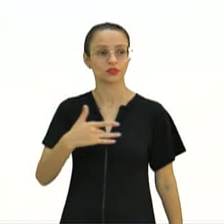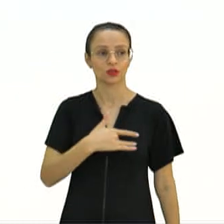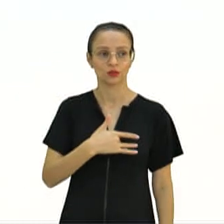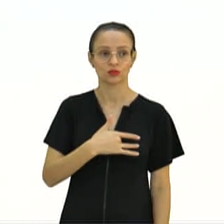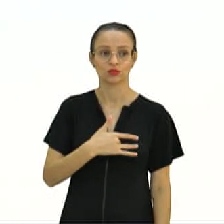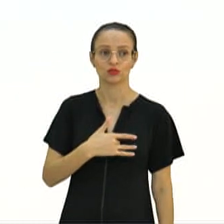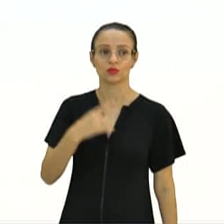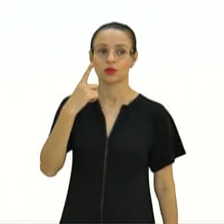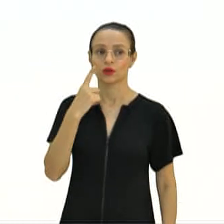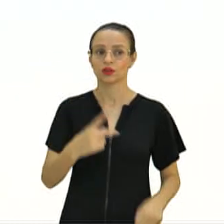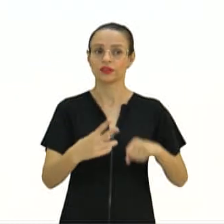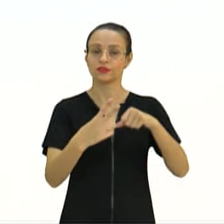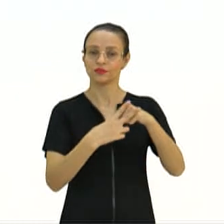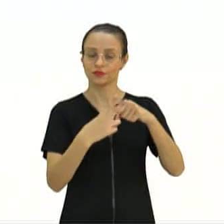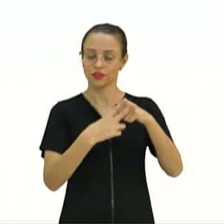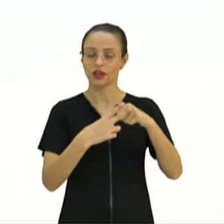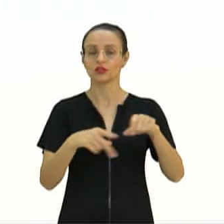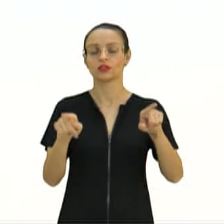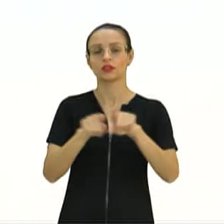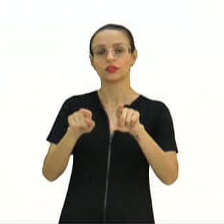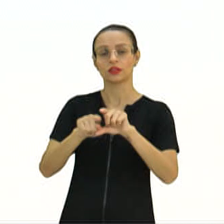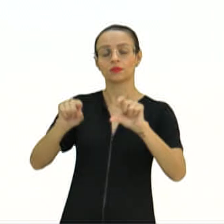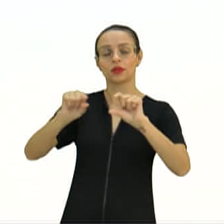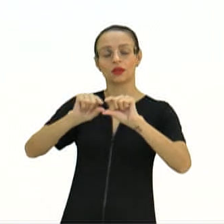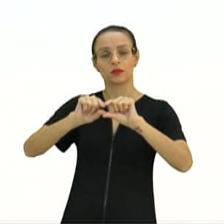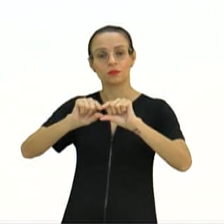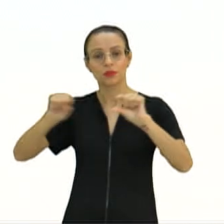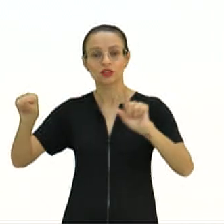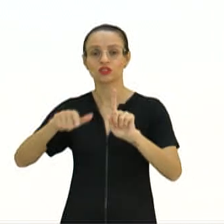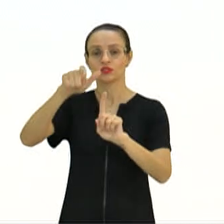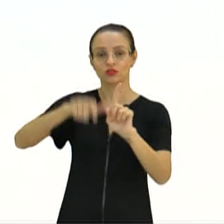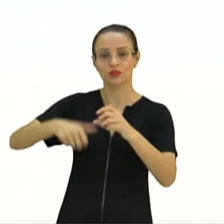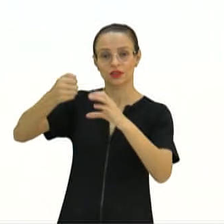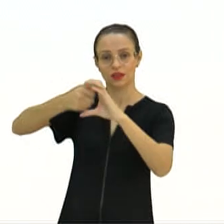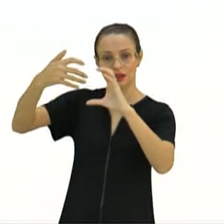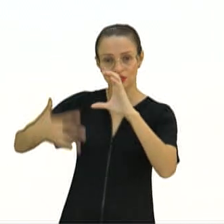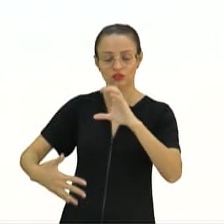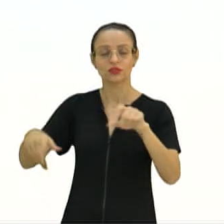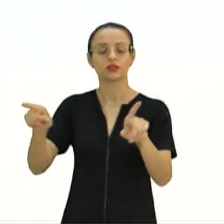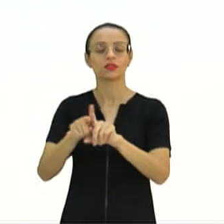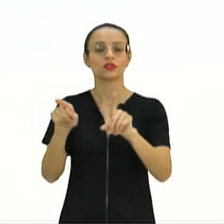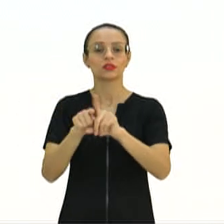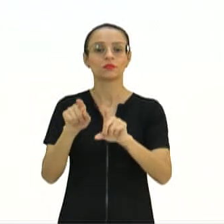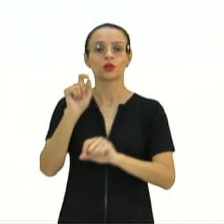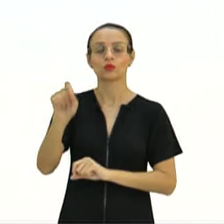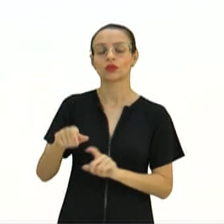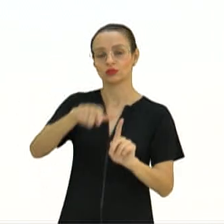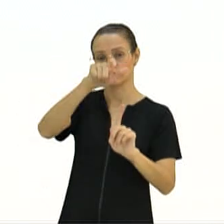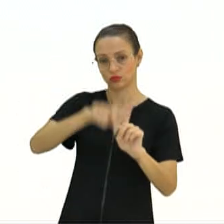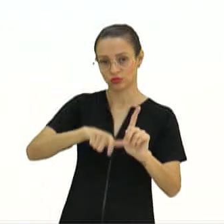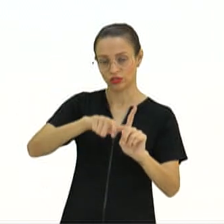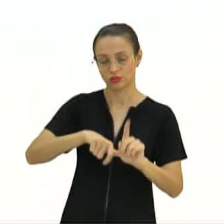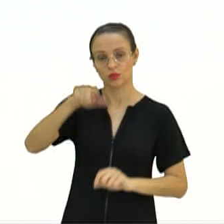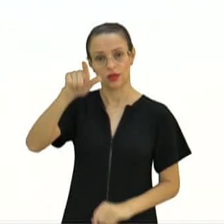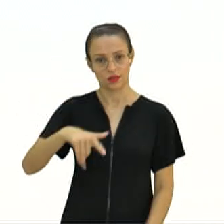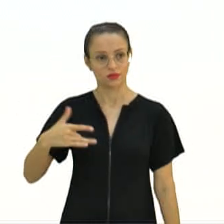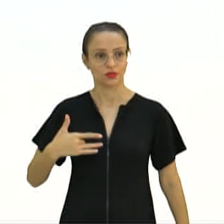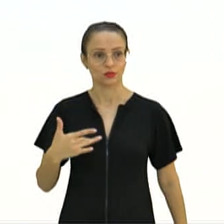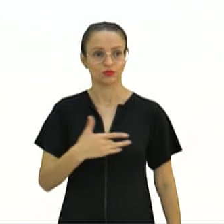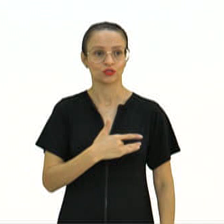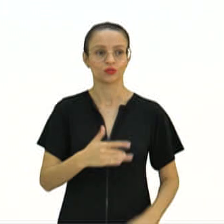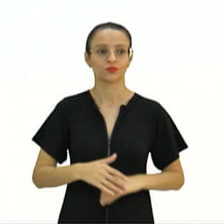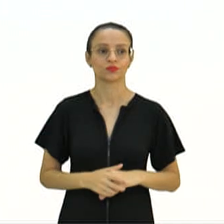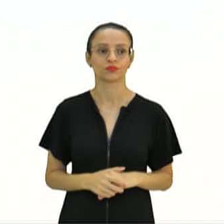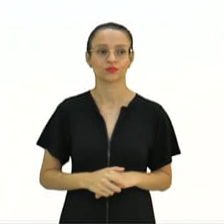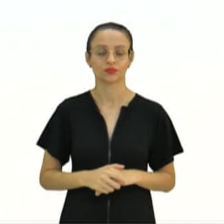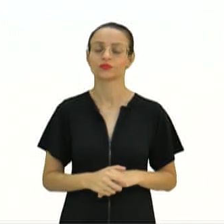enunciado, nós temos o verbo, temos o predicativo do sujeito, que é uma característica, e temos o sujeito, que é saúde.